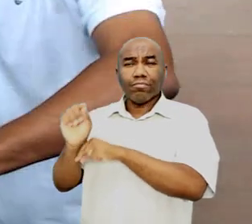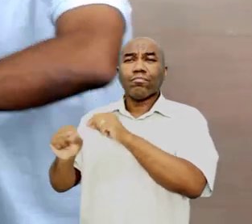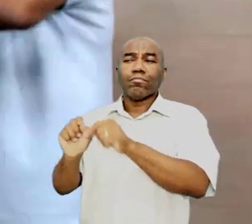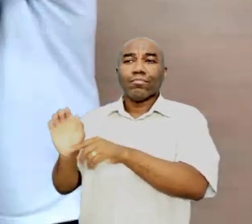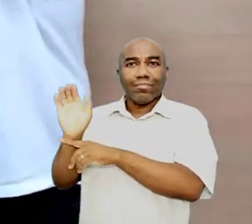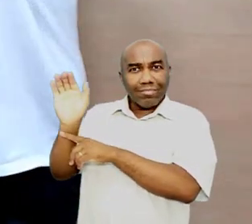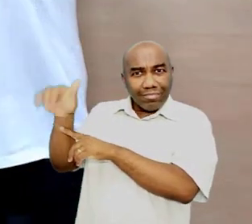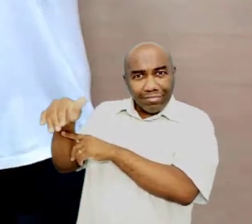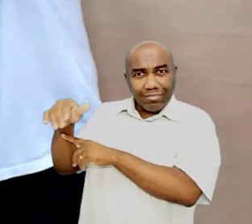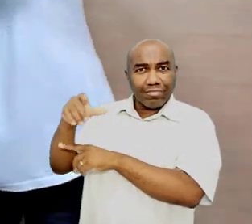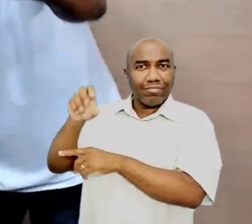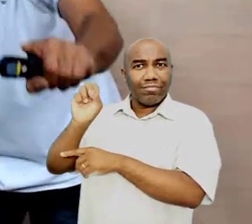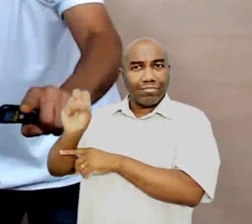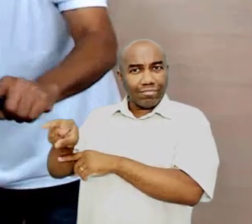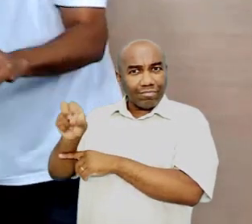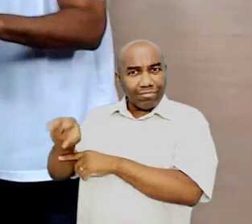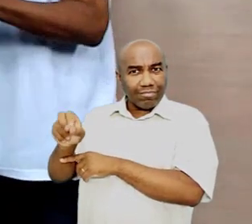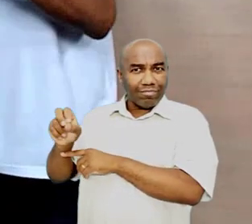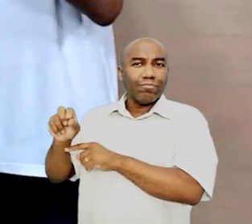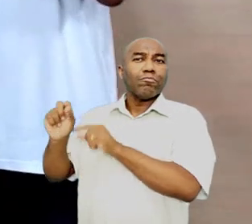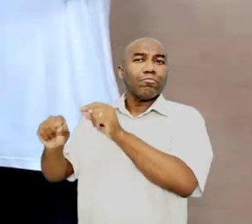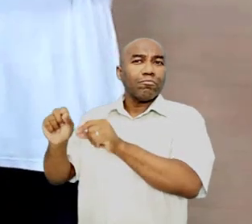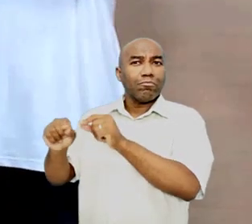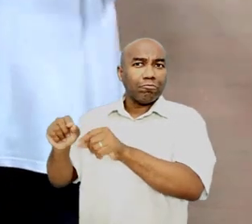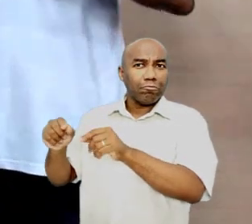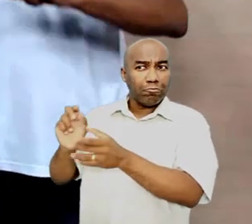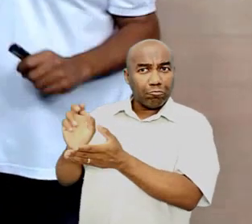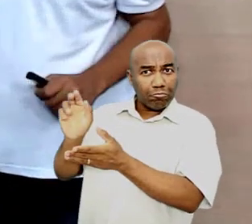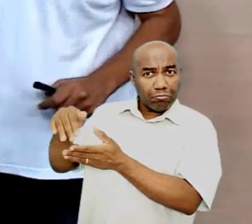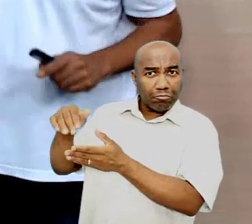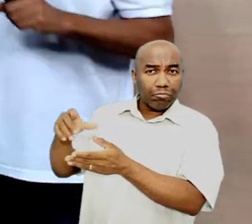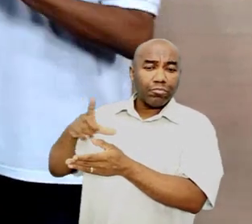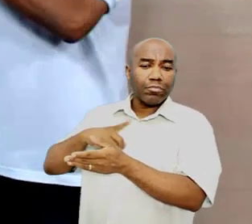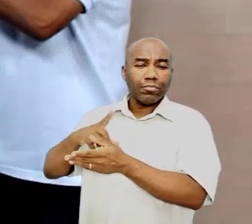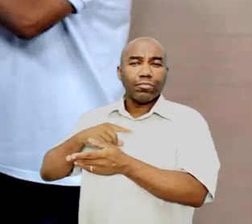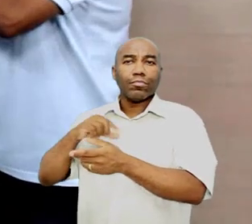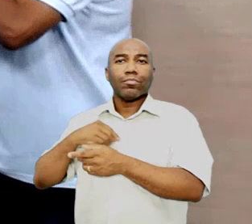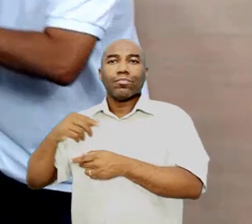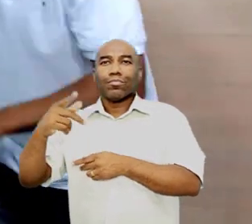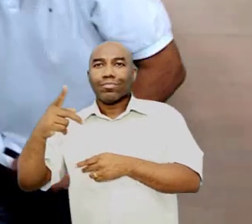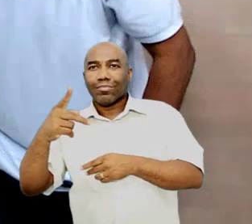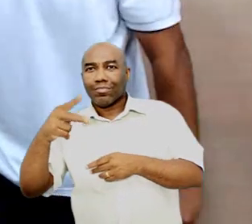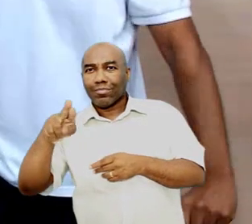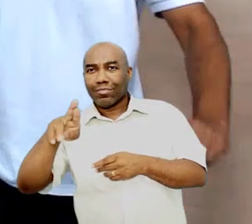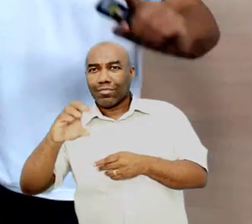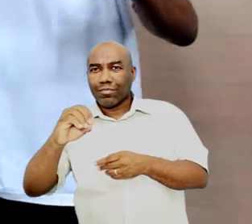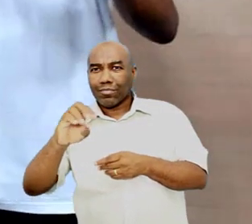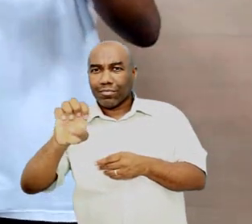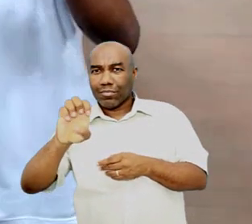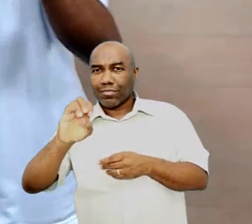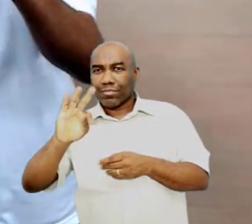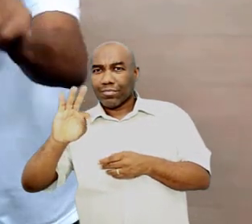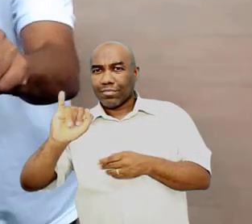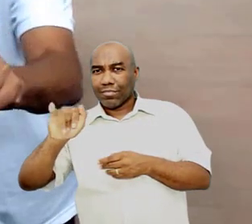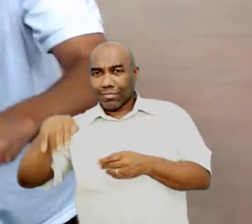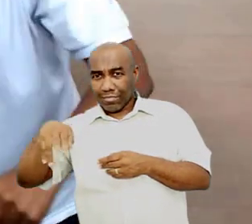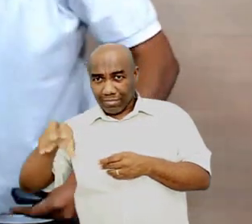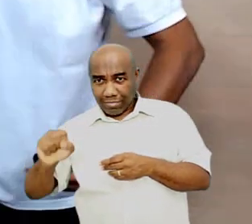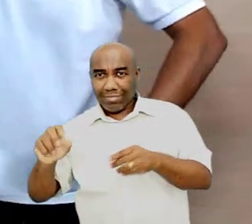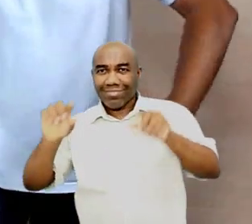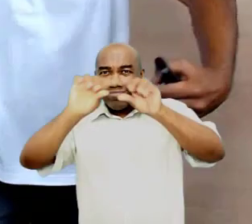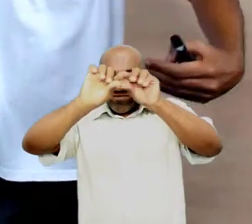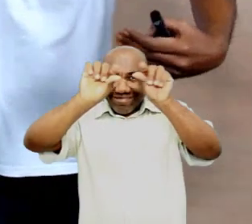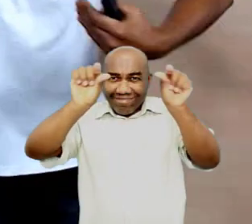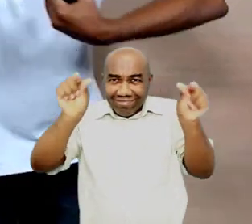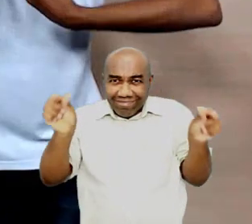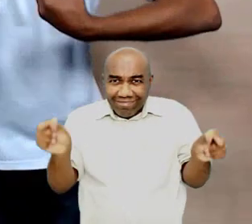proteína que fica na cápsula. Por isso que mutações